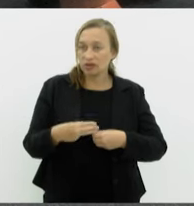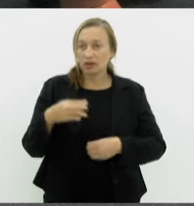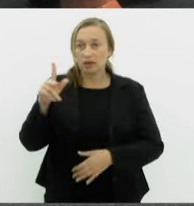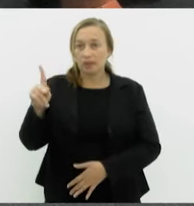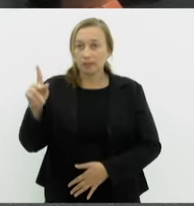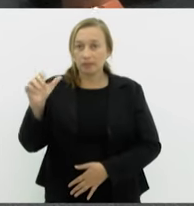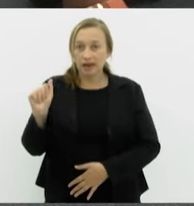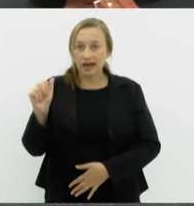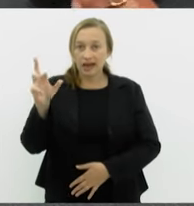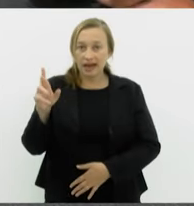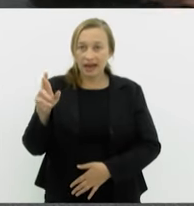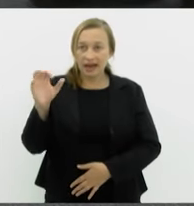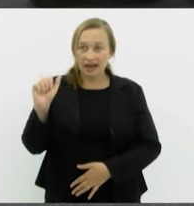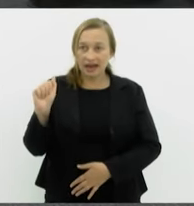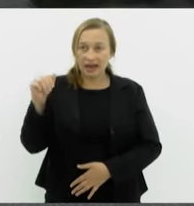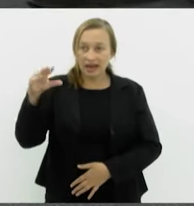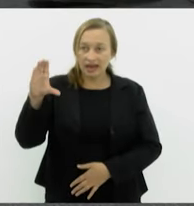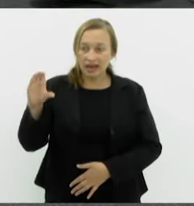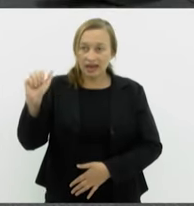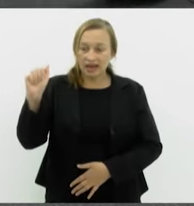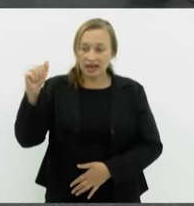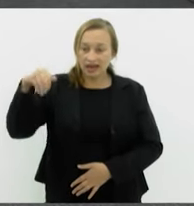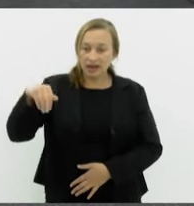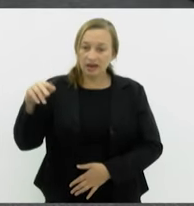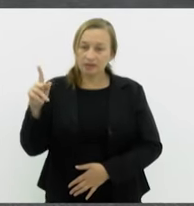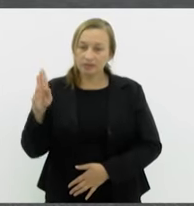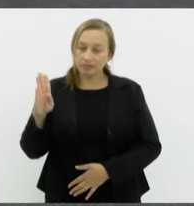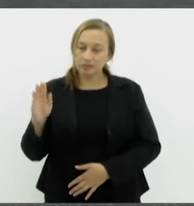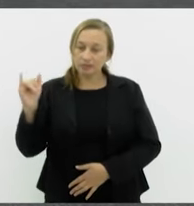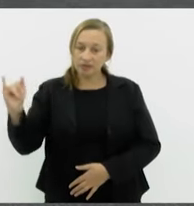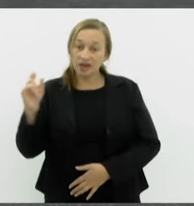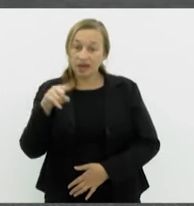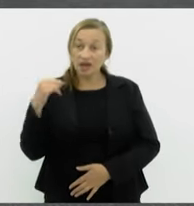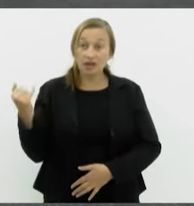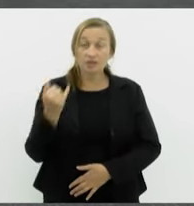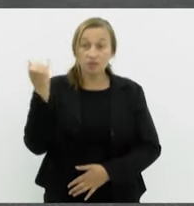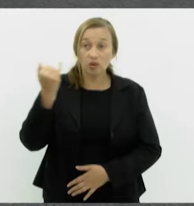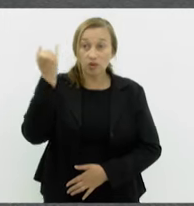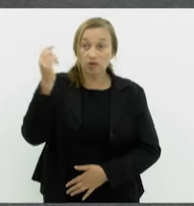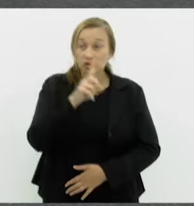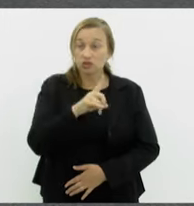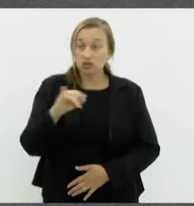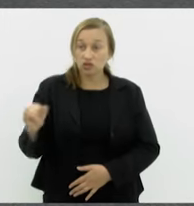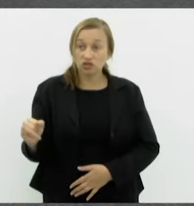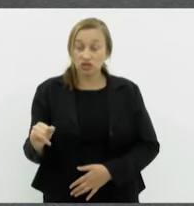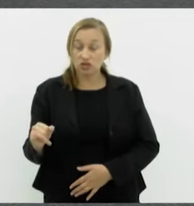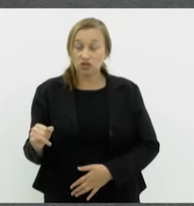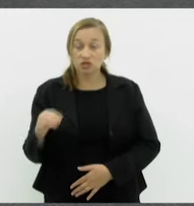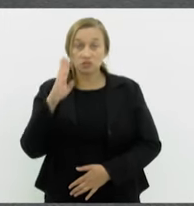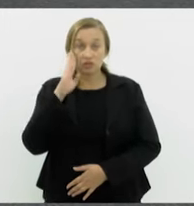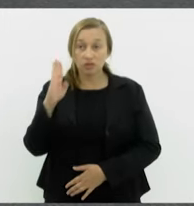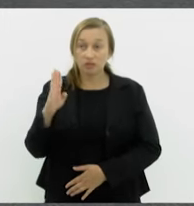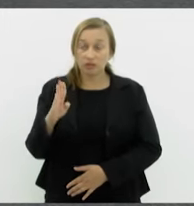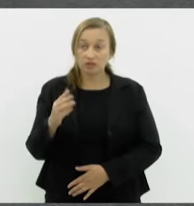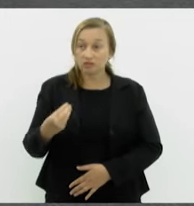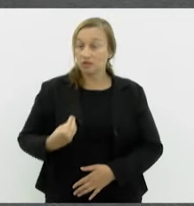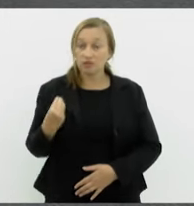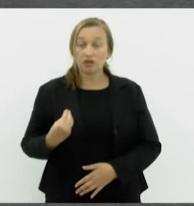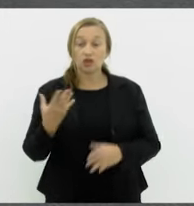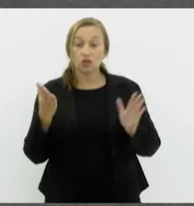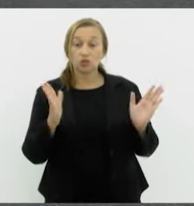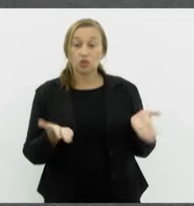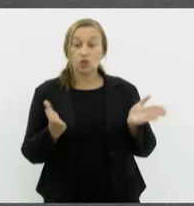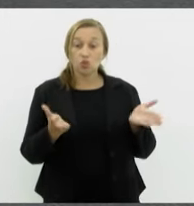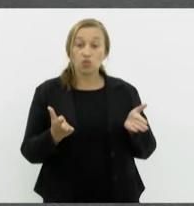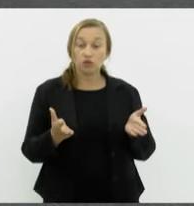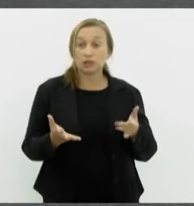Paracambi é muito importante, principalmente nos dias que nós estamos vivendo hoje, né? Pensando essa